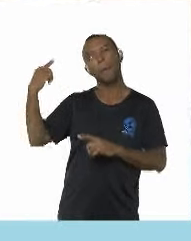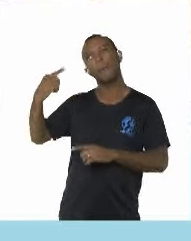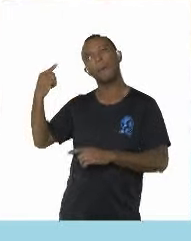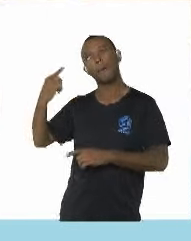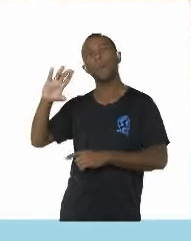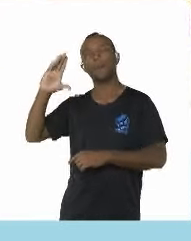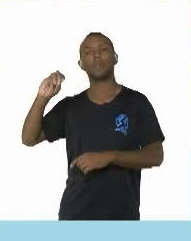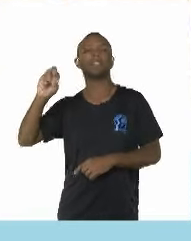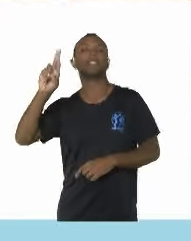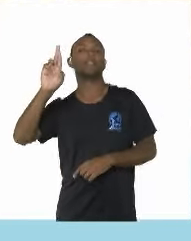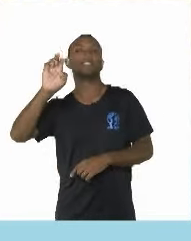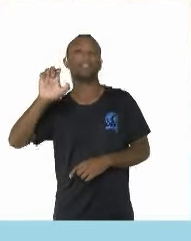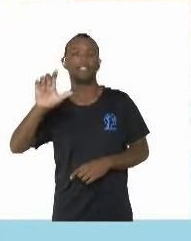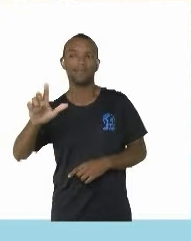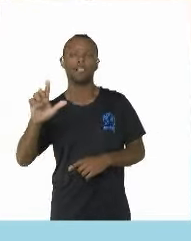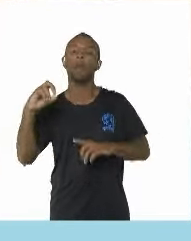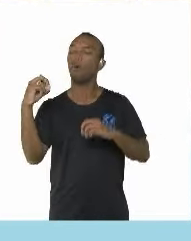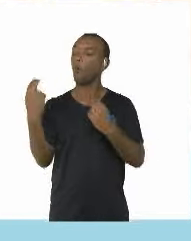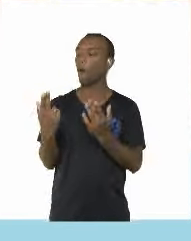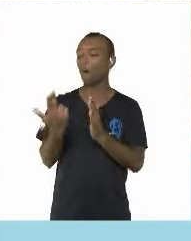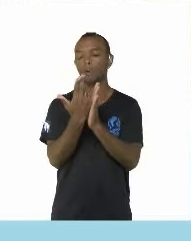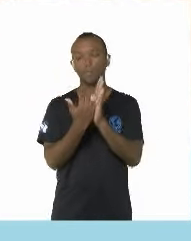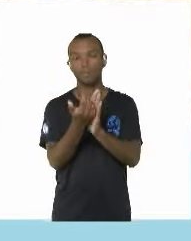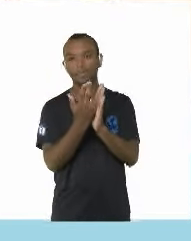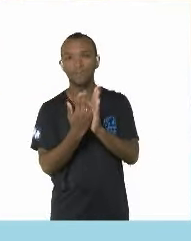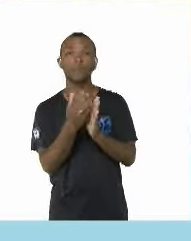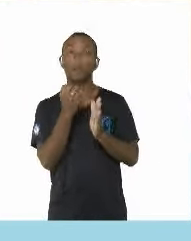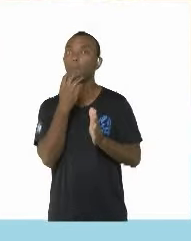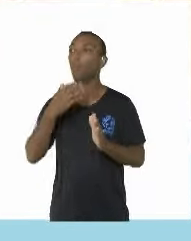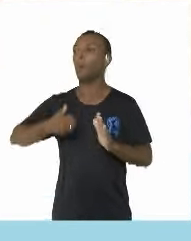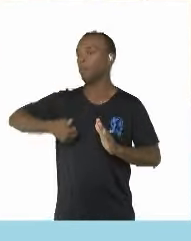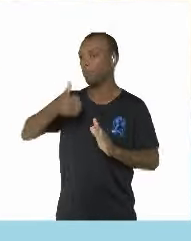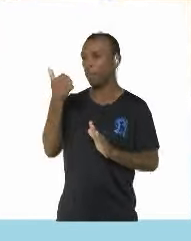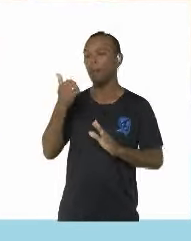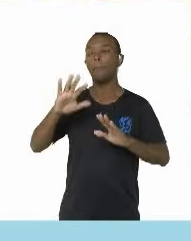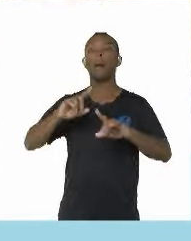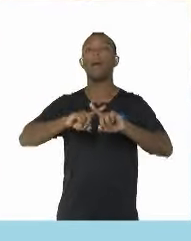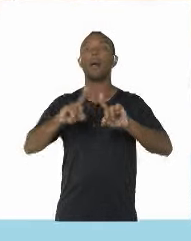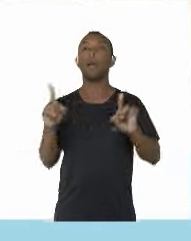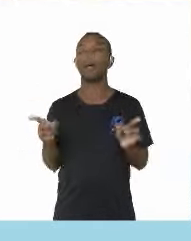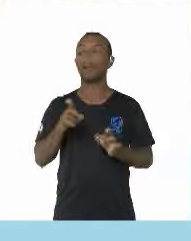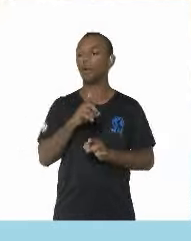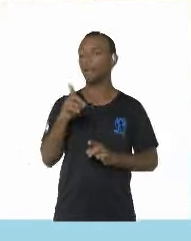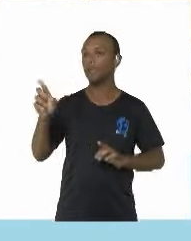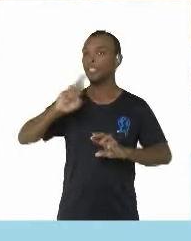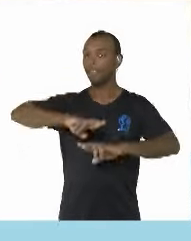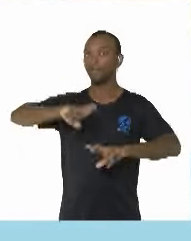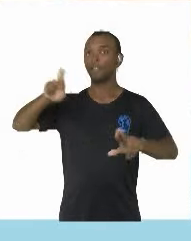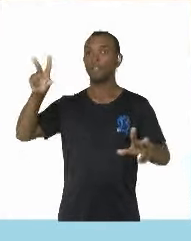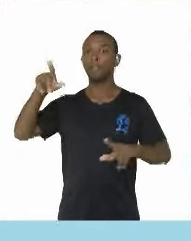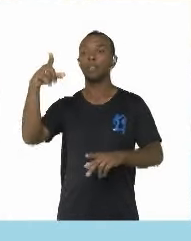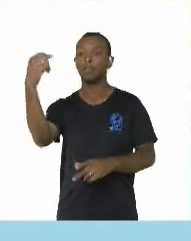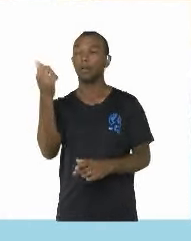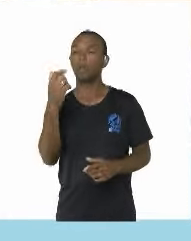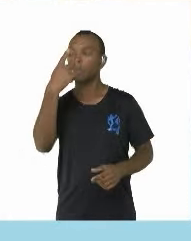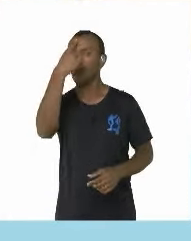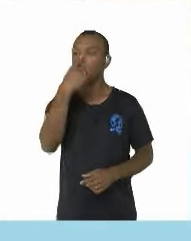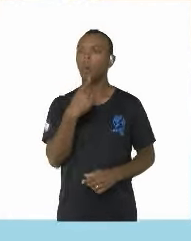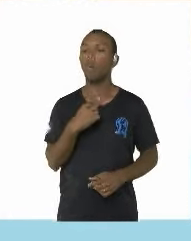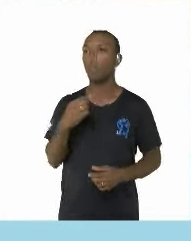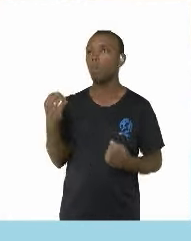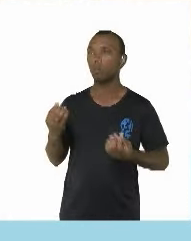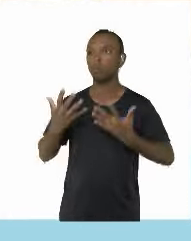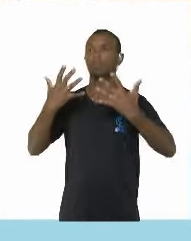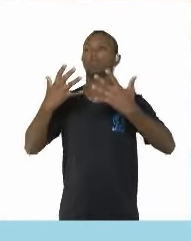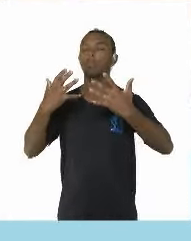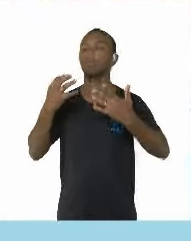né? Ou até quando a gente desenha, por melhor que a gente desenhe, não é a mesma coisa que você ter uma imagem super realista de um produto que